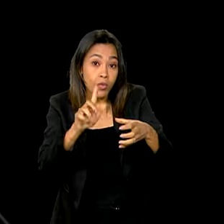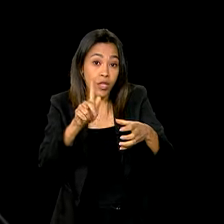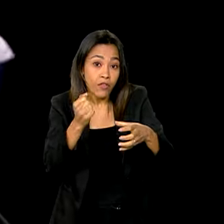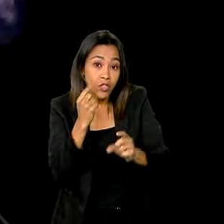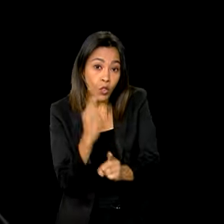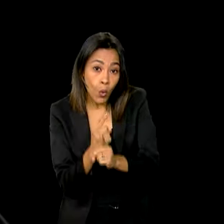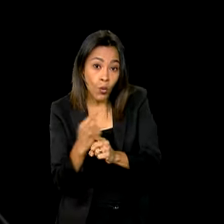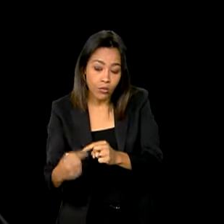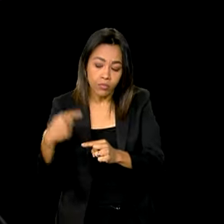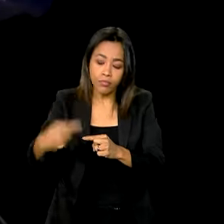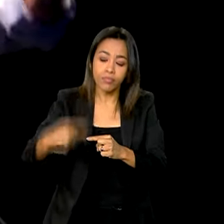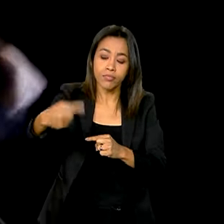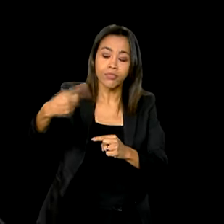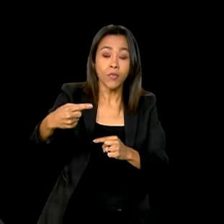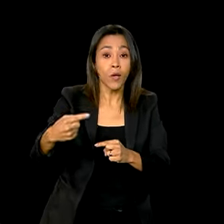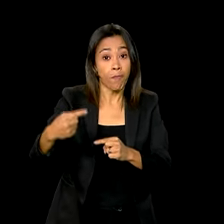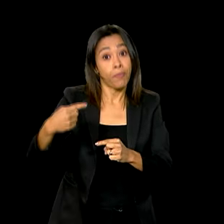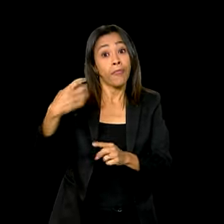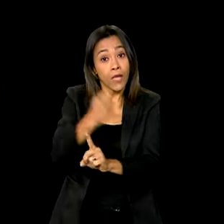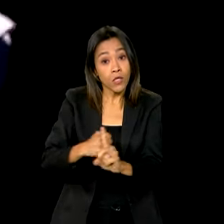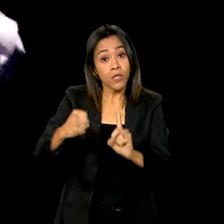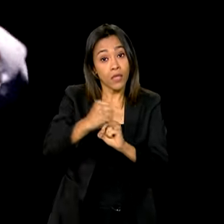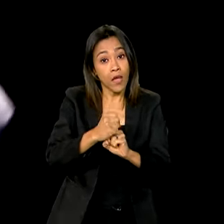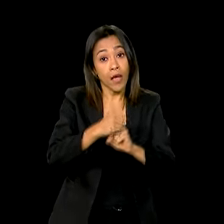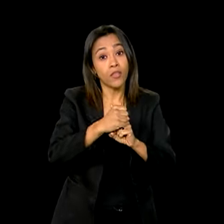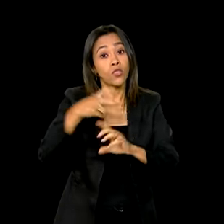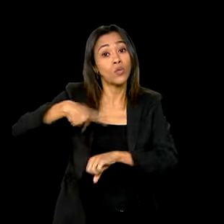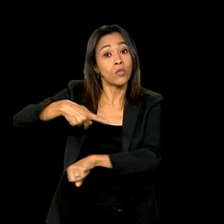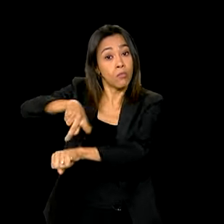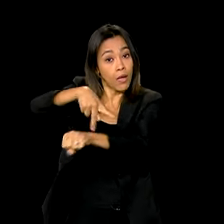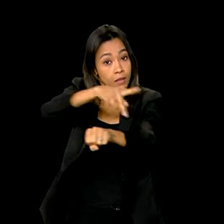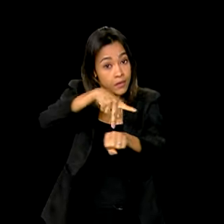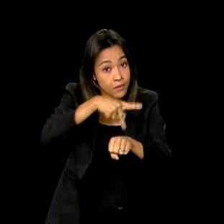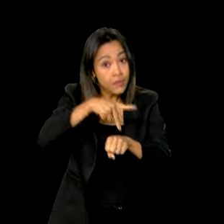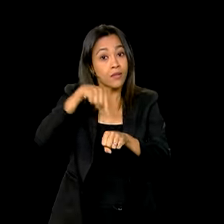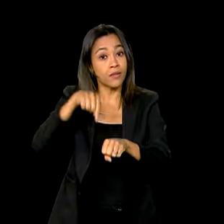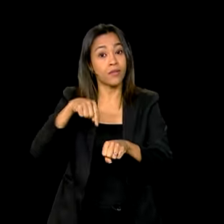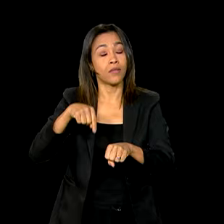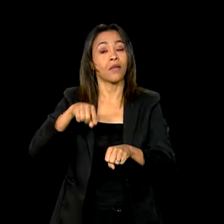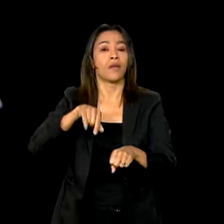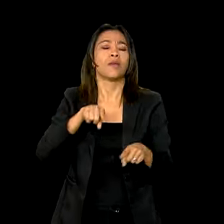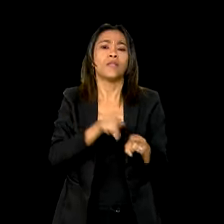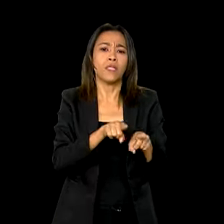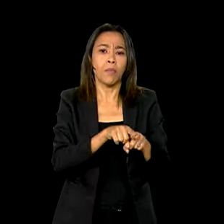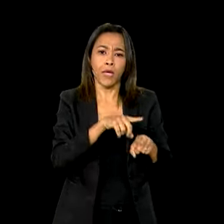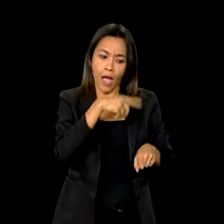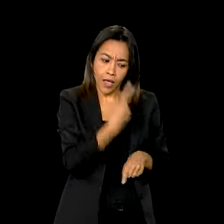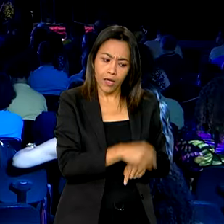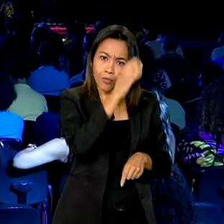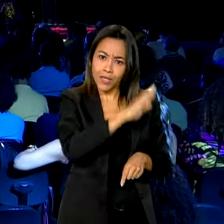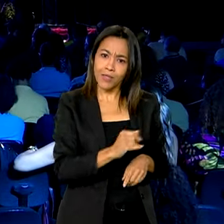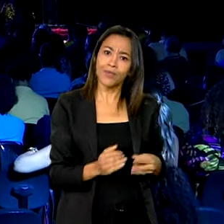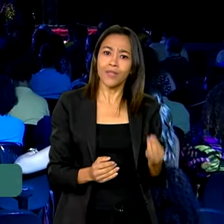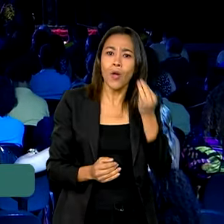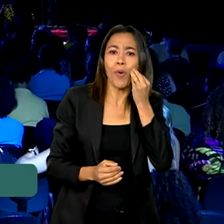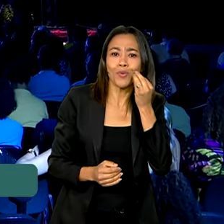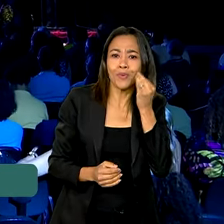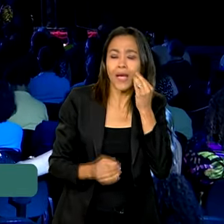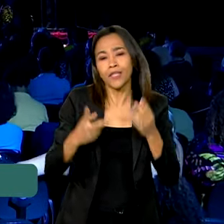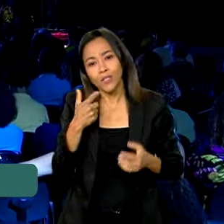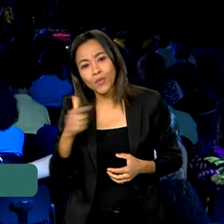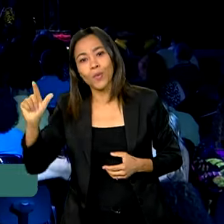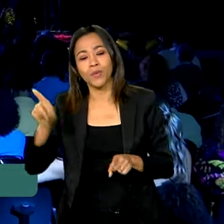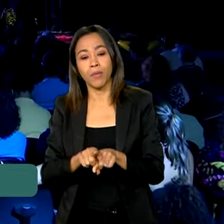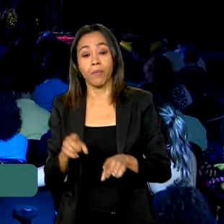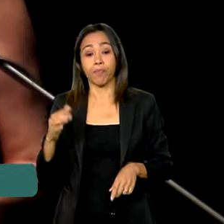sociedade civil dos outros países do G20 a participarem também, como nós estamos tendo oportunidade aqui no Brasil. Pessoas,